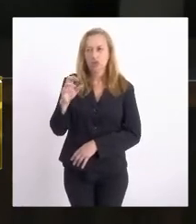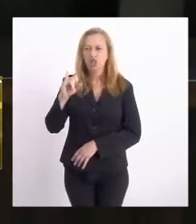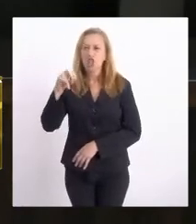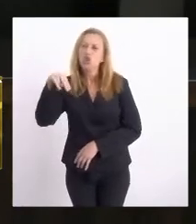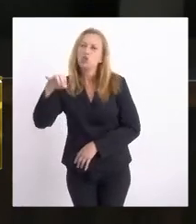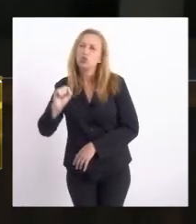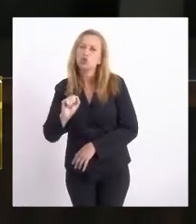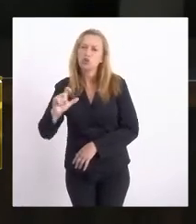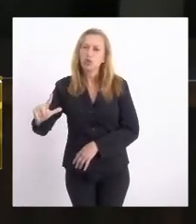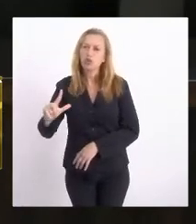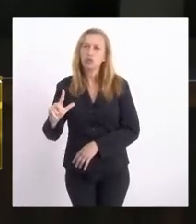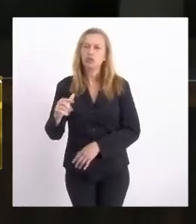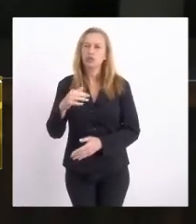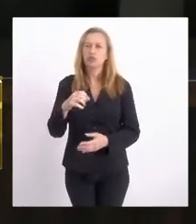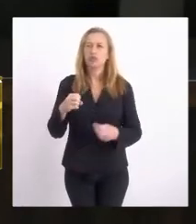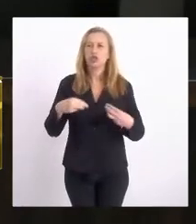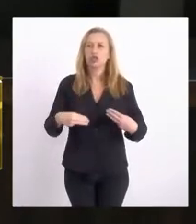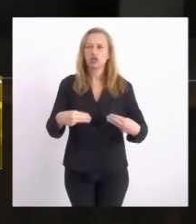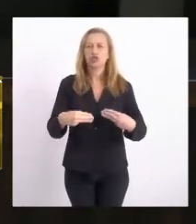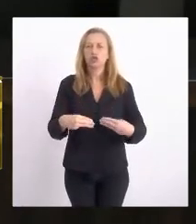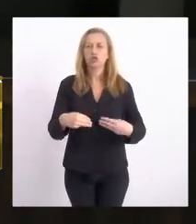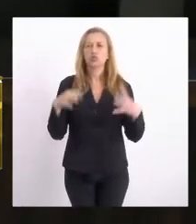de turismo